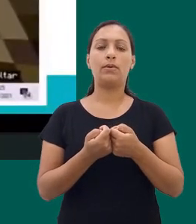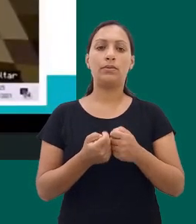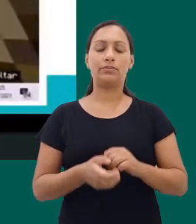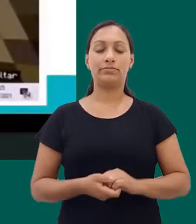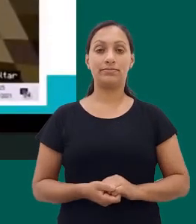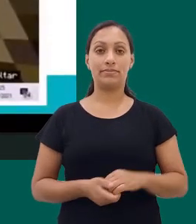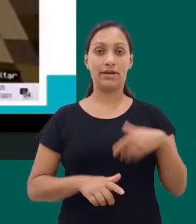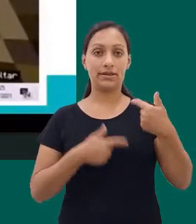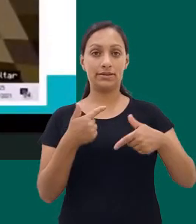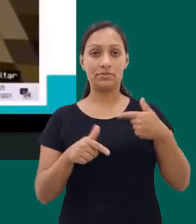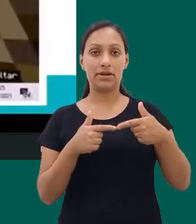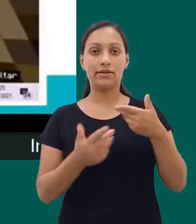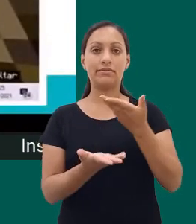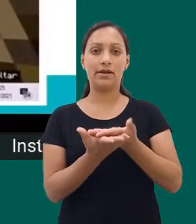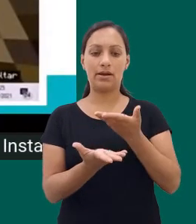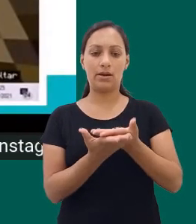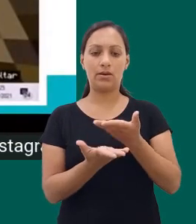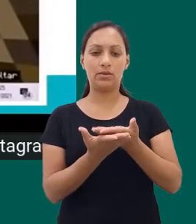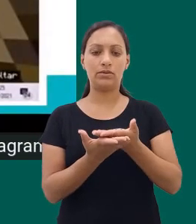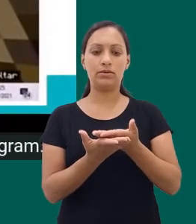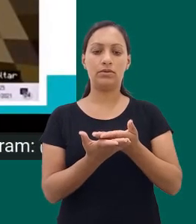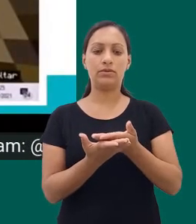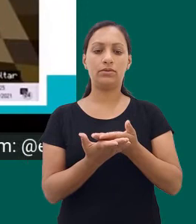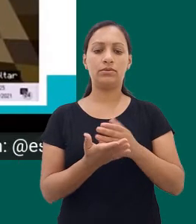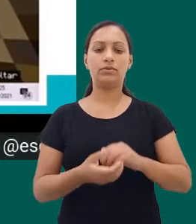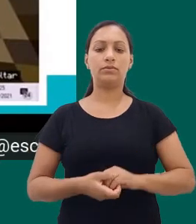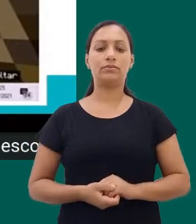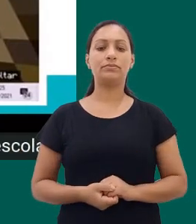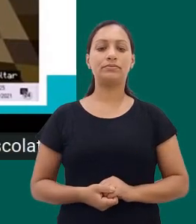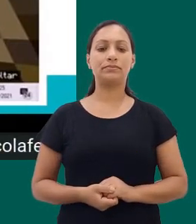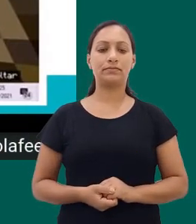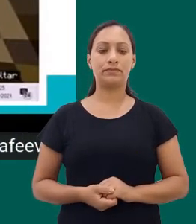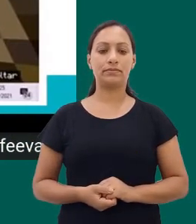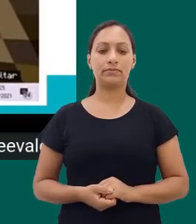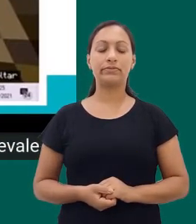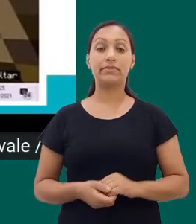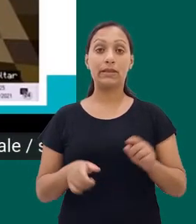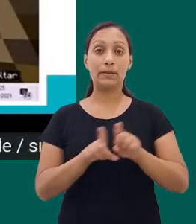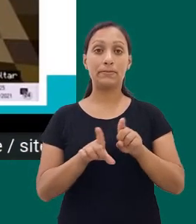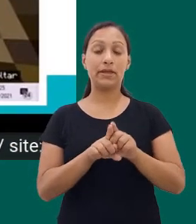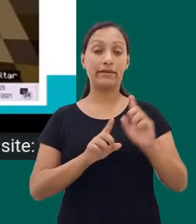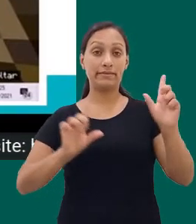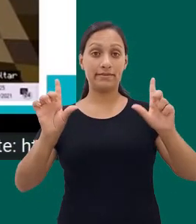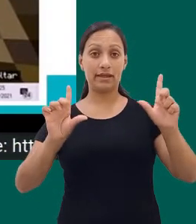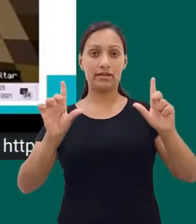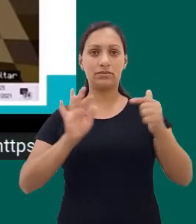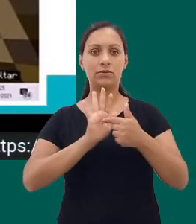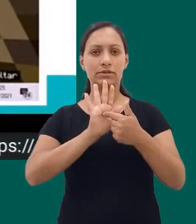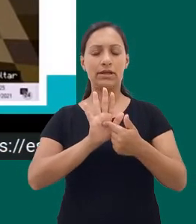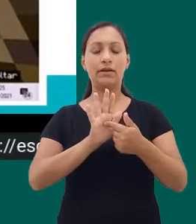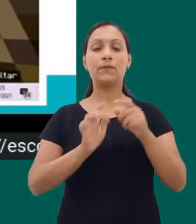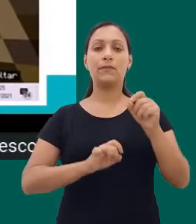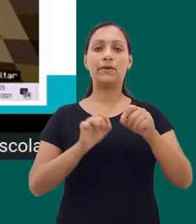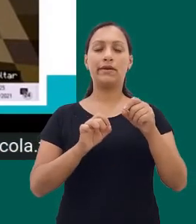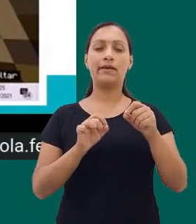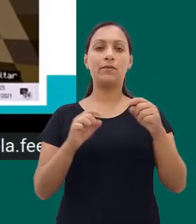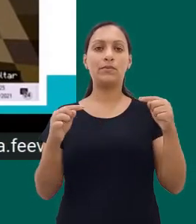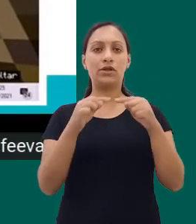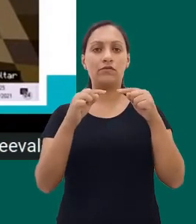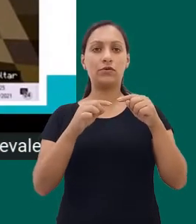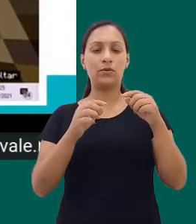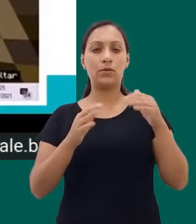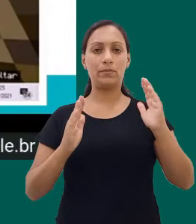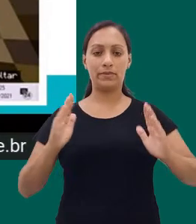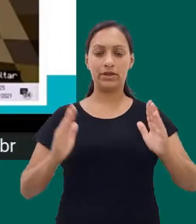trabalhado em aula, né, dá para colocar aí algumas telas, né, que teve a ver, né, com o período que a gente estava trabalhando